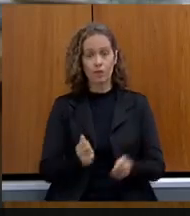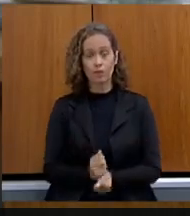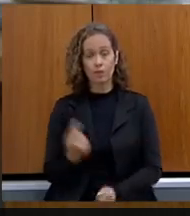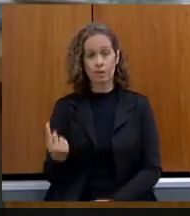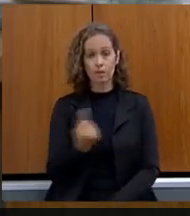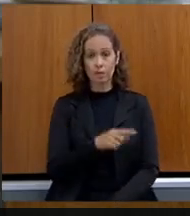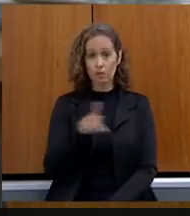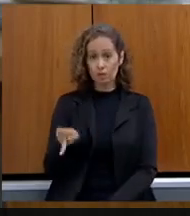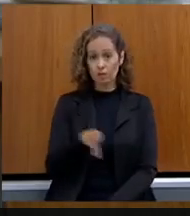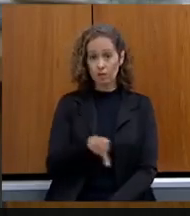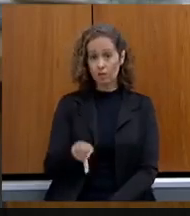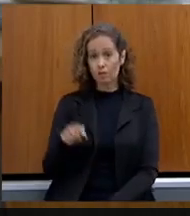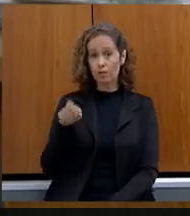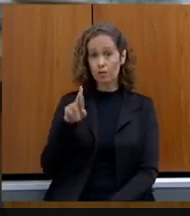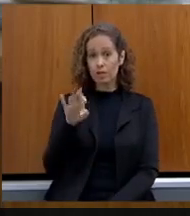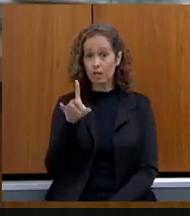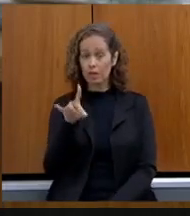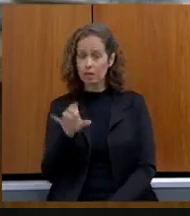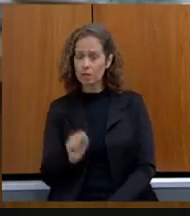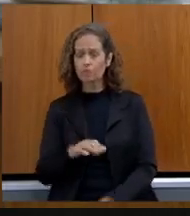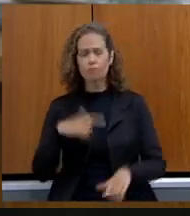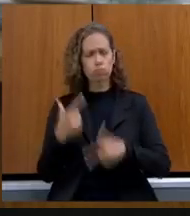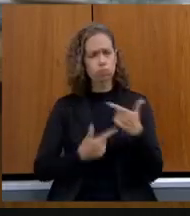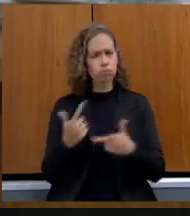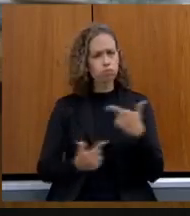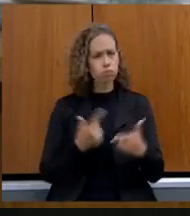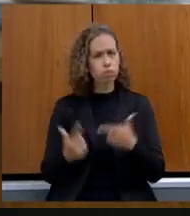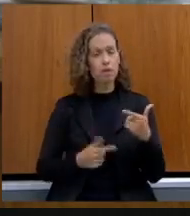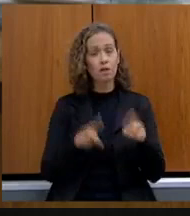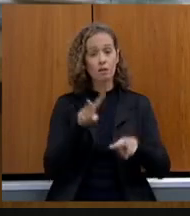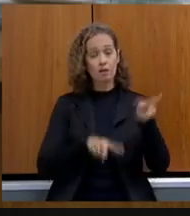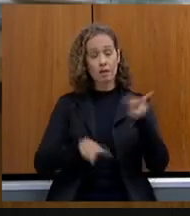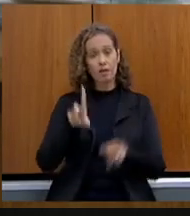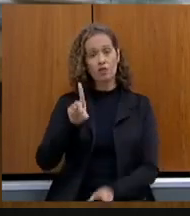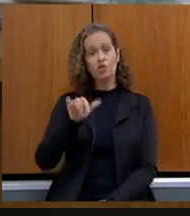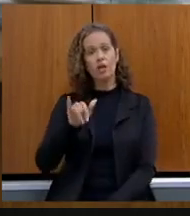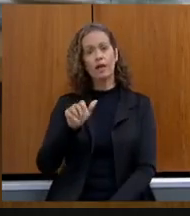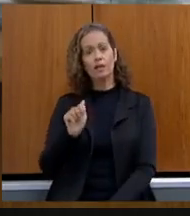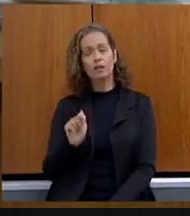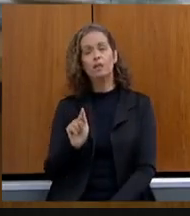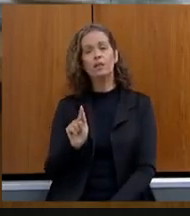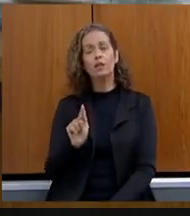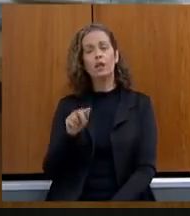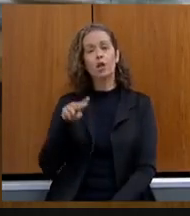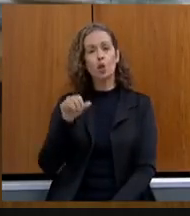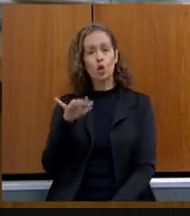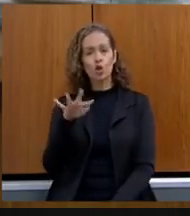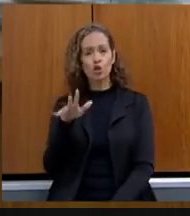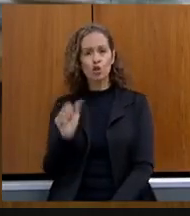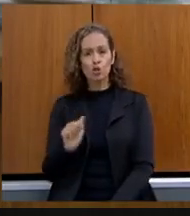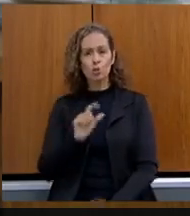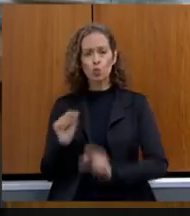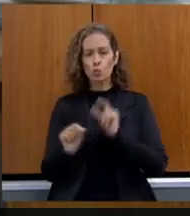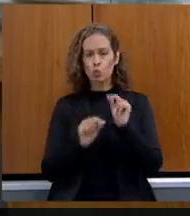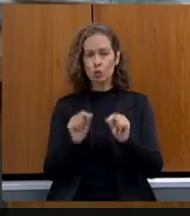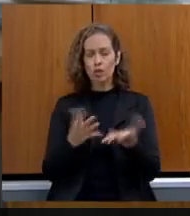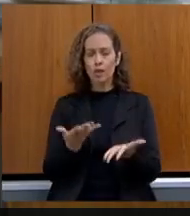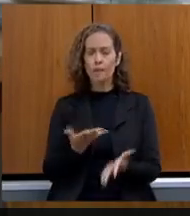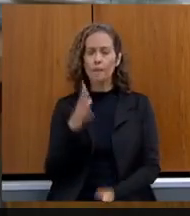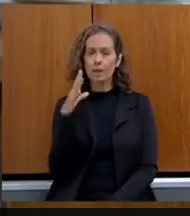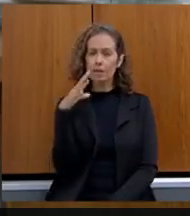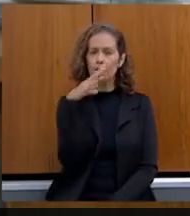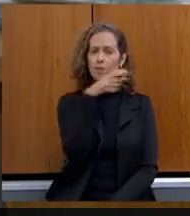dessa rede trabalhar muito para conseguir ver avaliação diagnóstica que precisamente aquelas escolas que retornaram mais